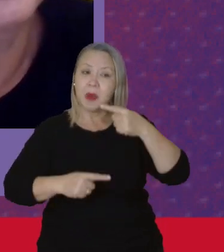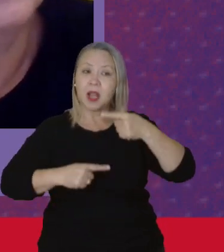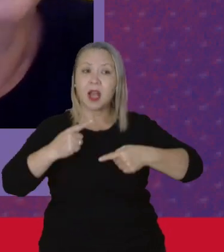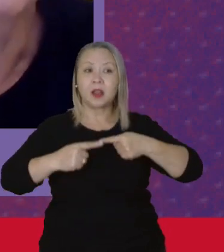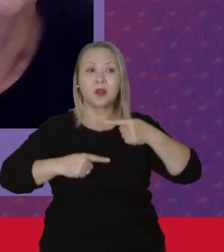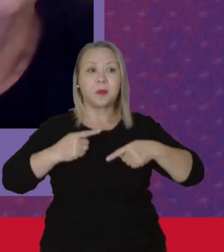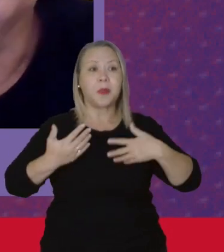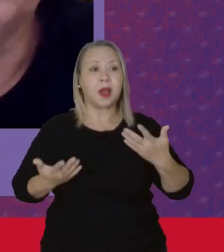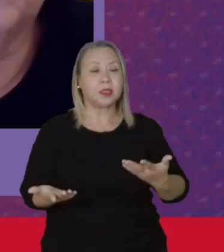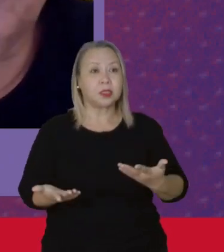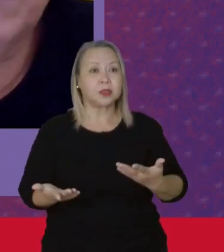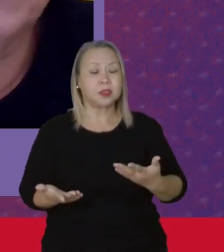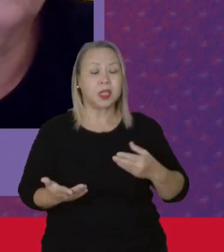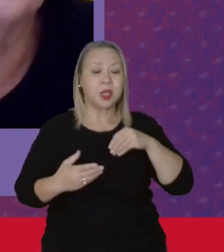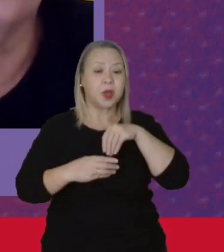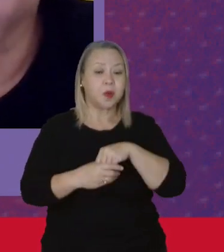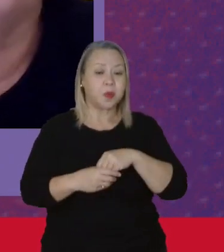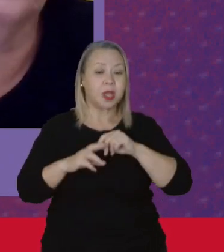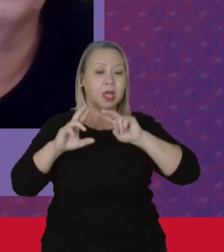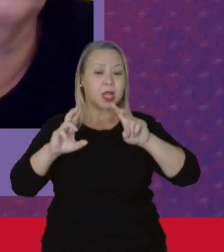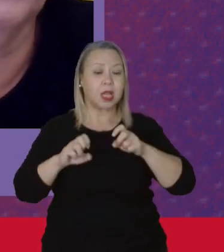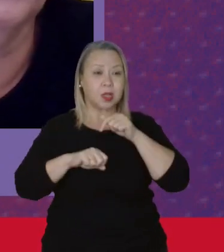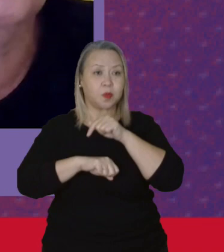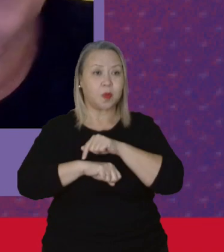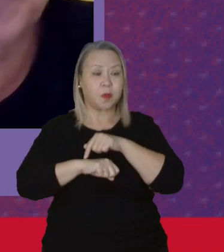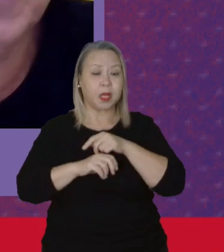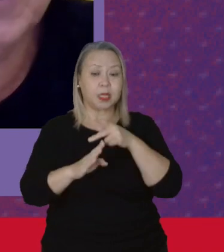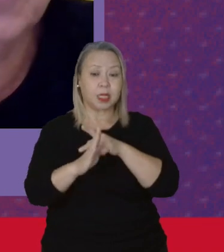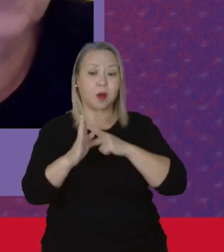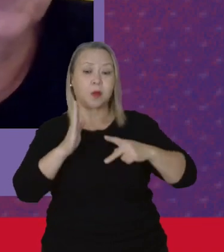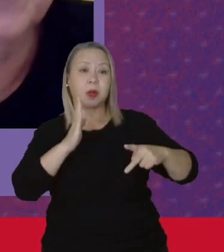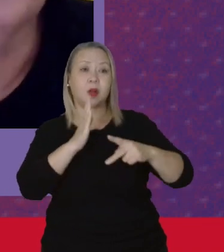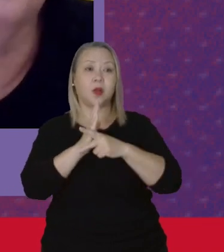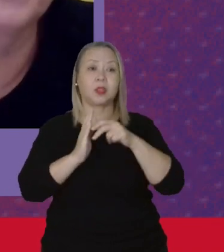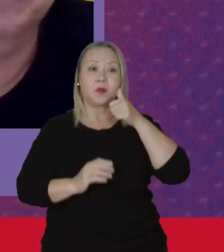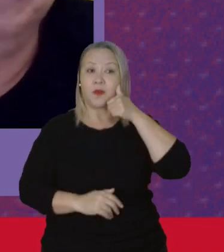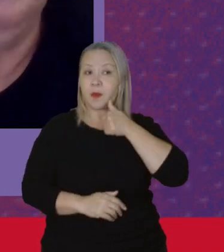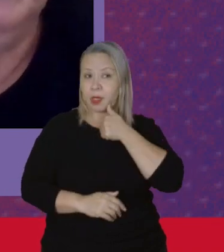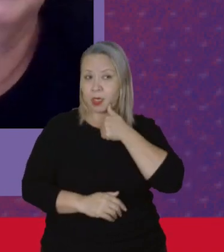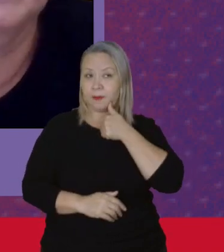porque entra por um momento que é o protagonismo feminino,